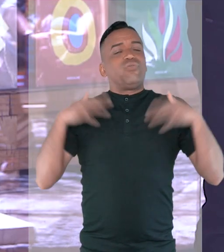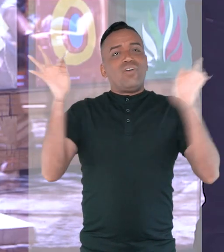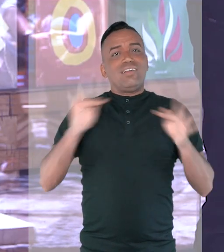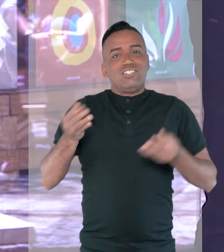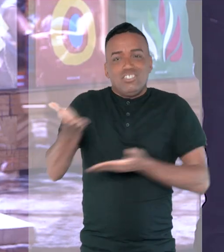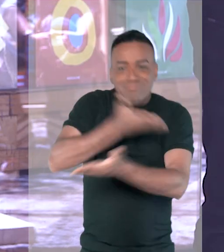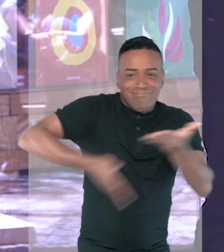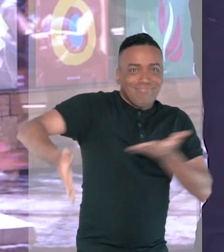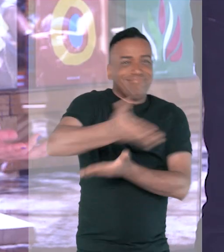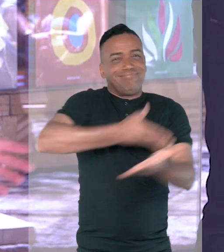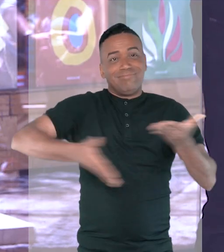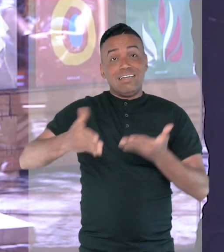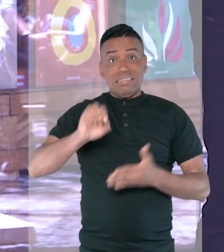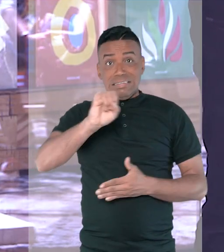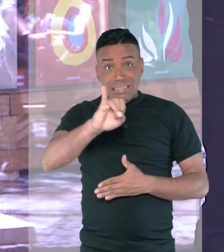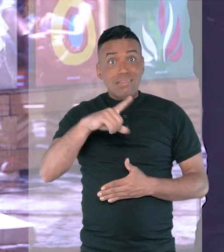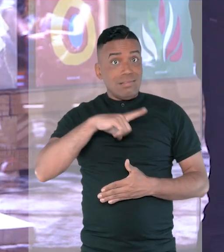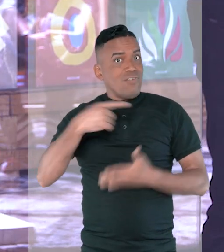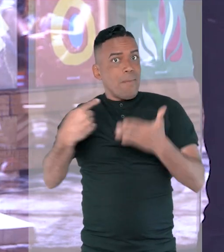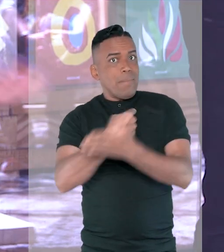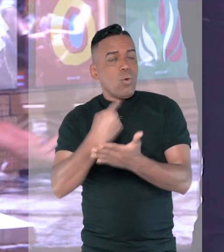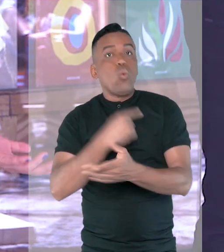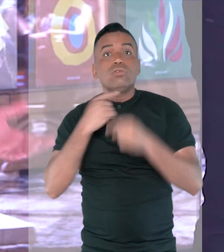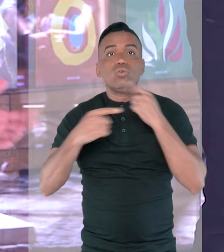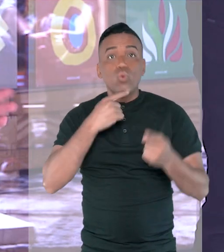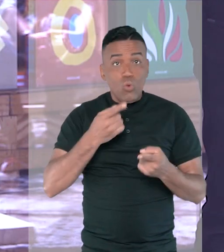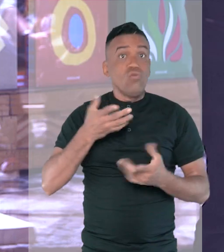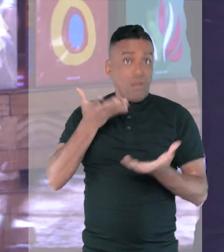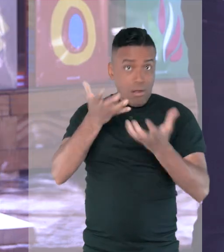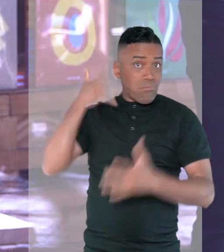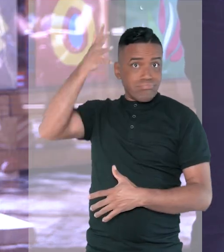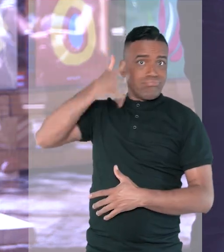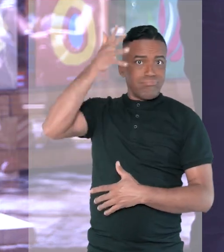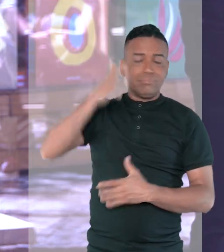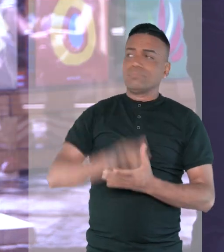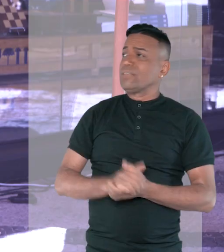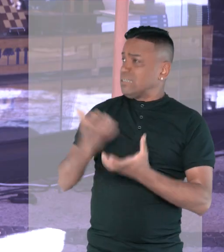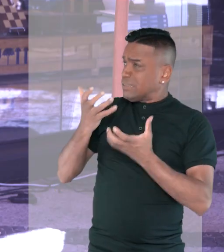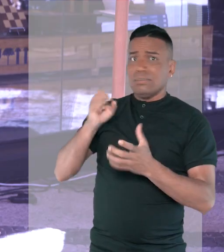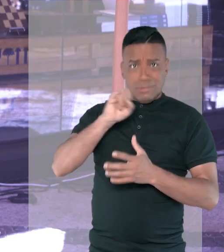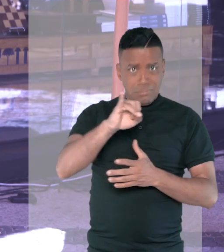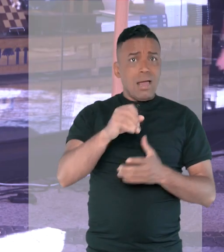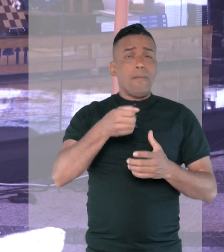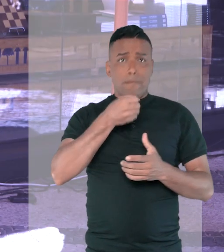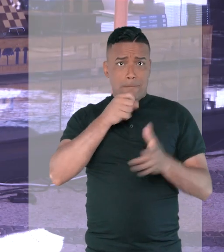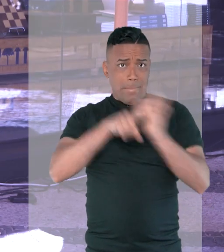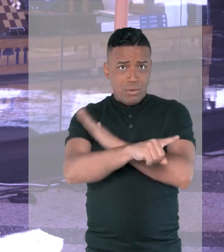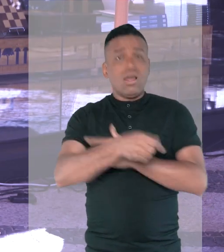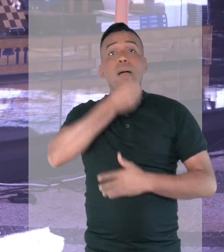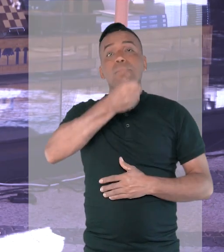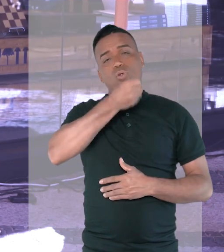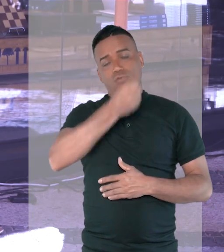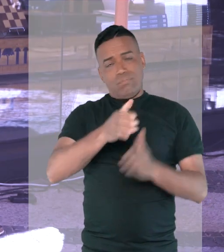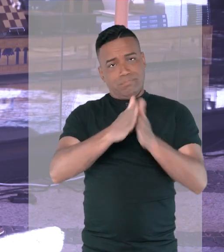com vocês. E eu acho que é isso. Se alguém tiver alguma pergunta, se alguém quiser falar alguma coisa... Se alguém quiser fazer uma pergunta, tem que ser